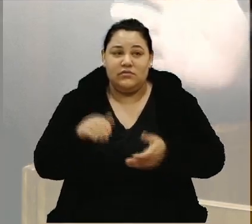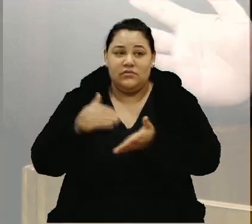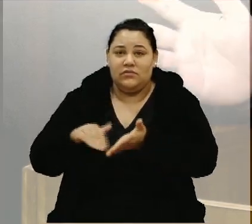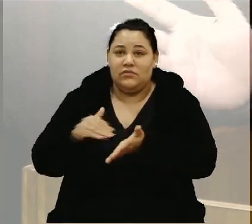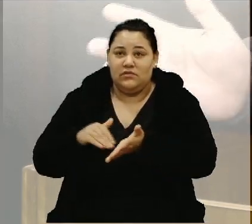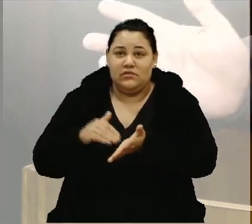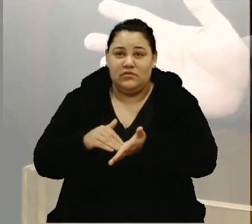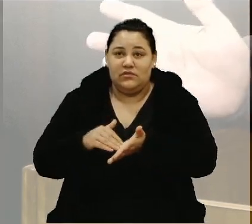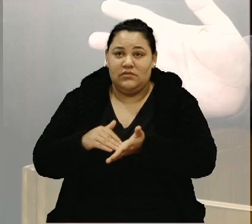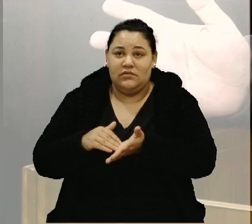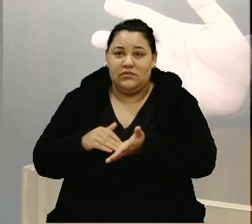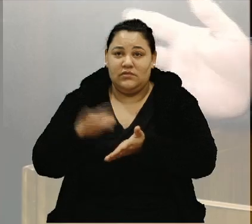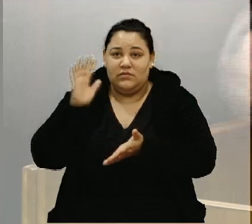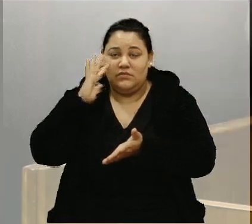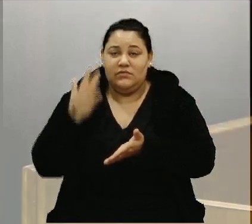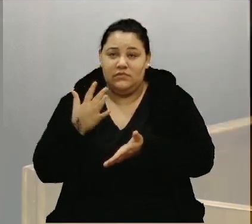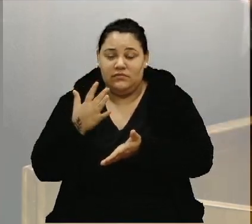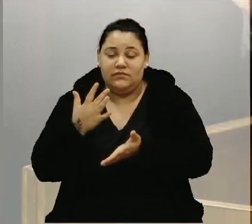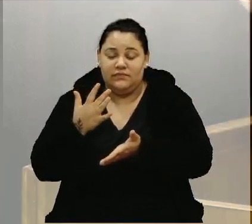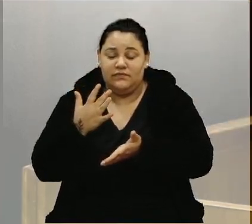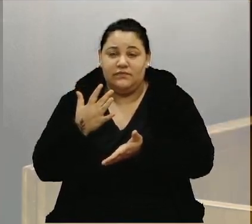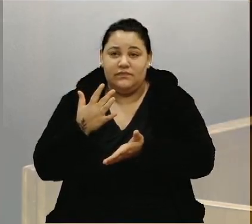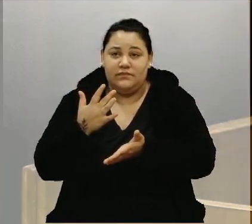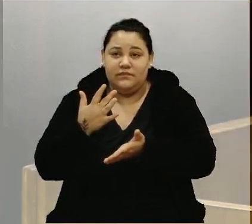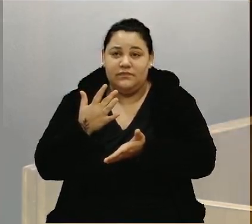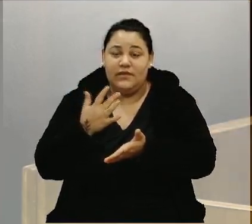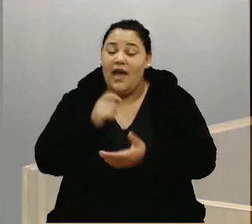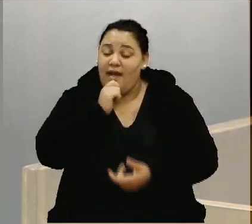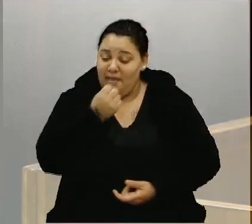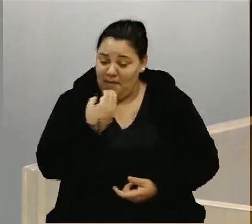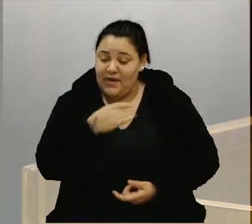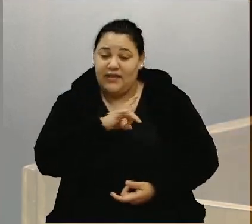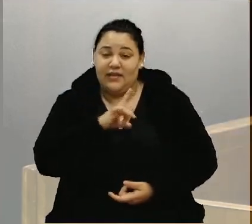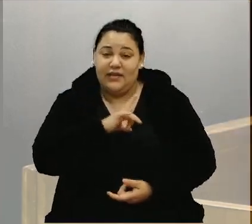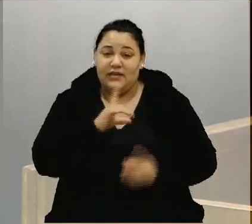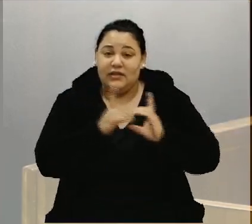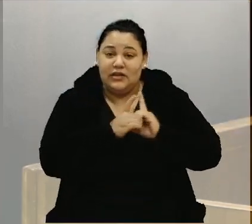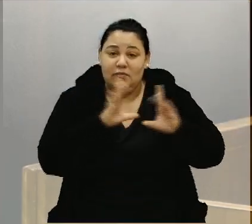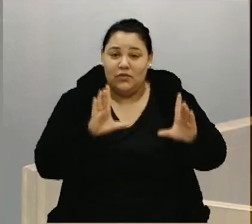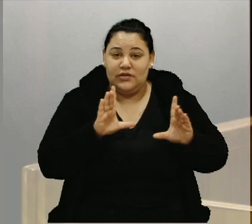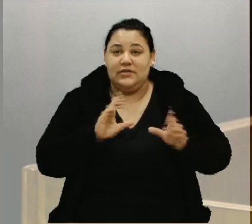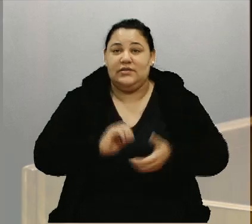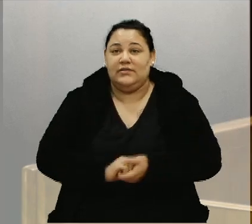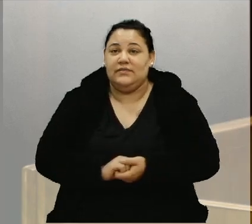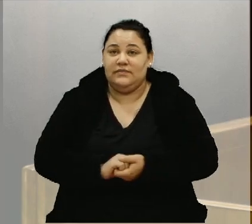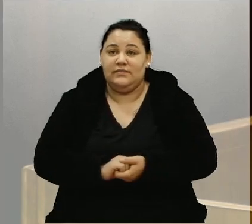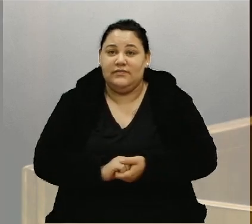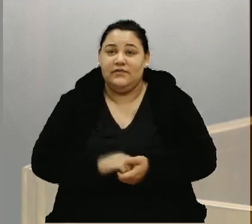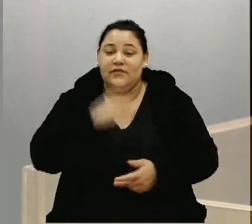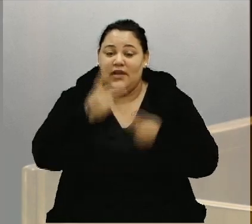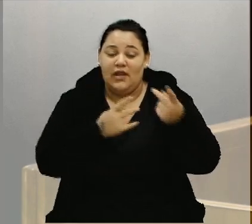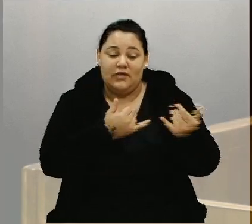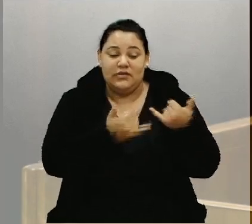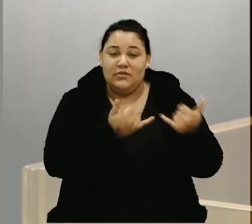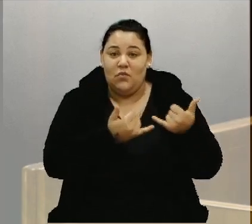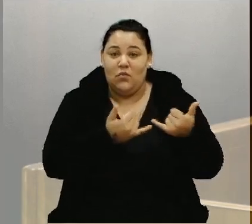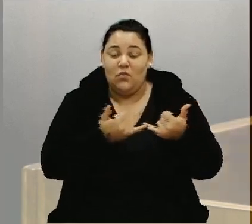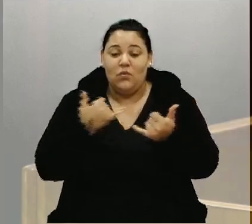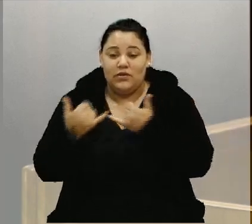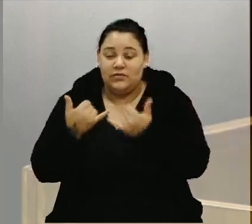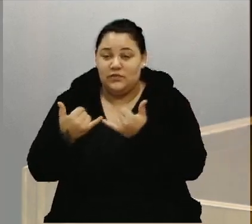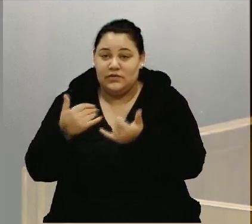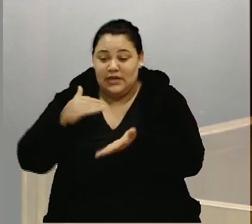problema, aí tem que mudar. E ainda bem que nós temos uma democracia. Vou citar alguns exemplos. Secretaria da Saúde de